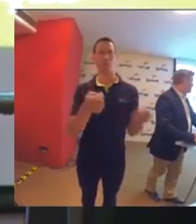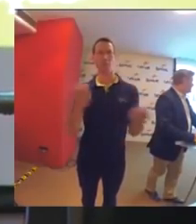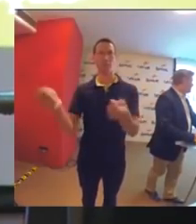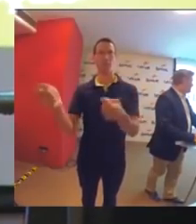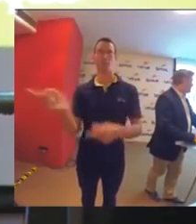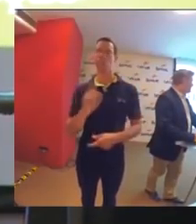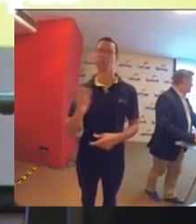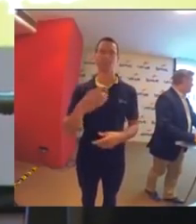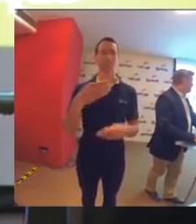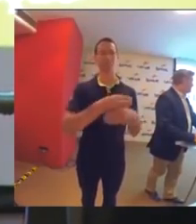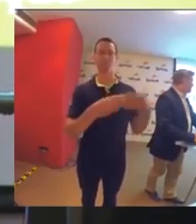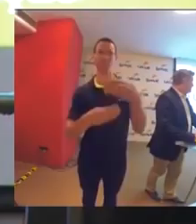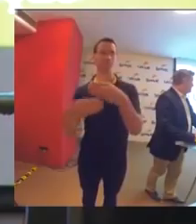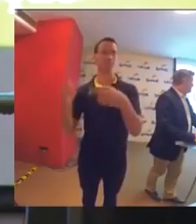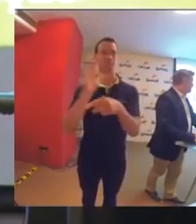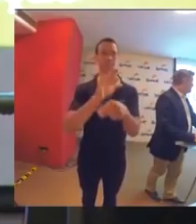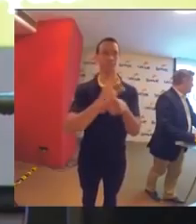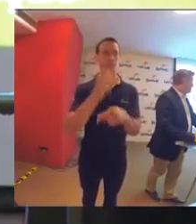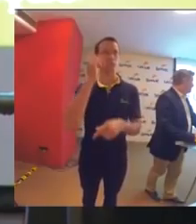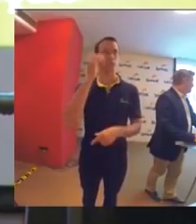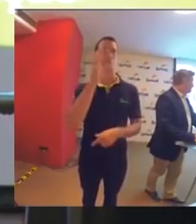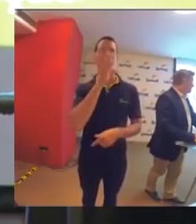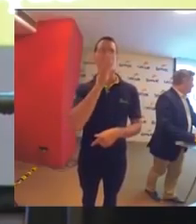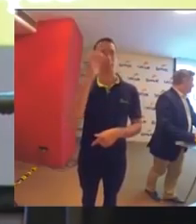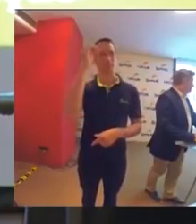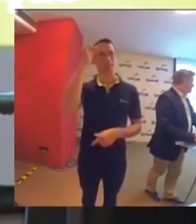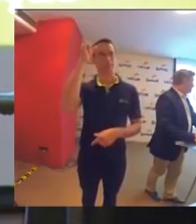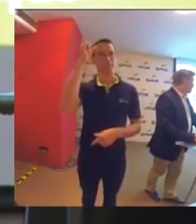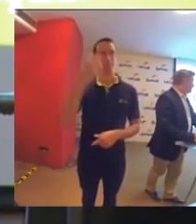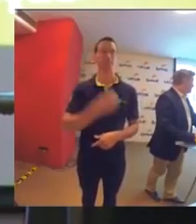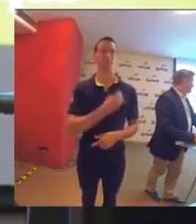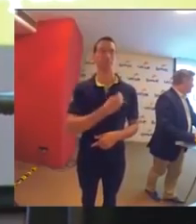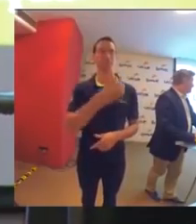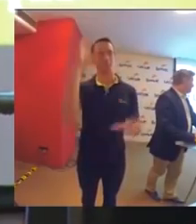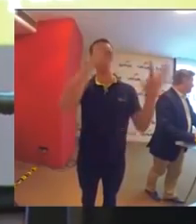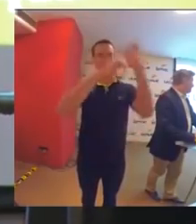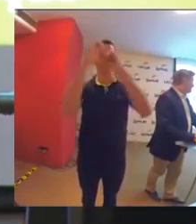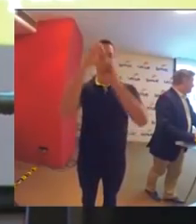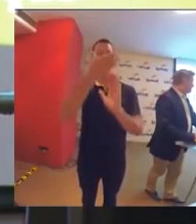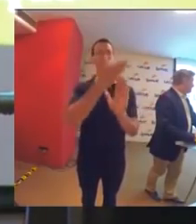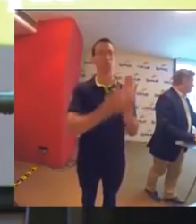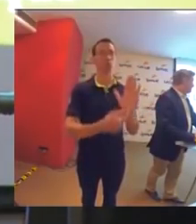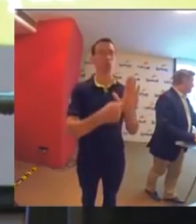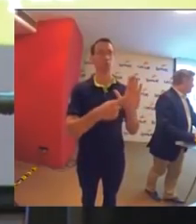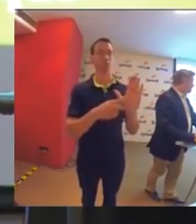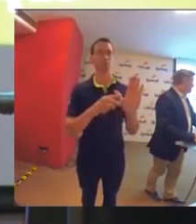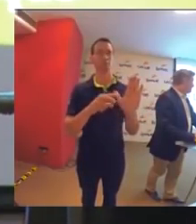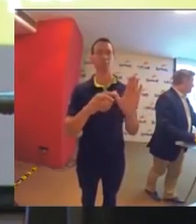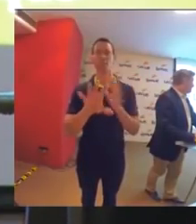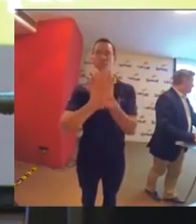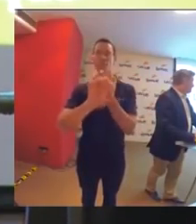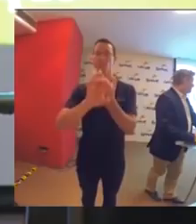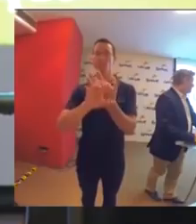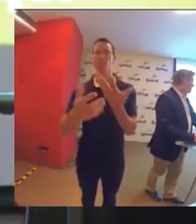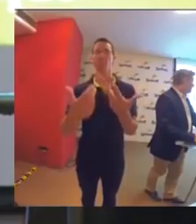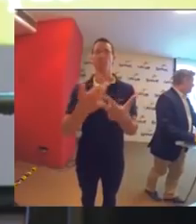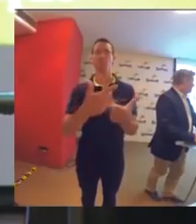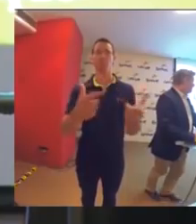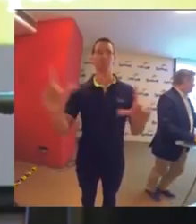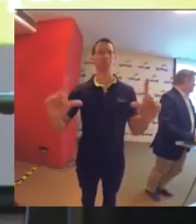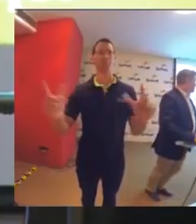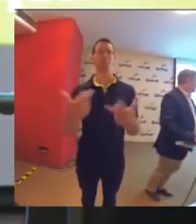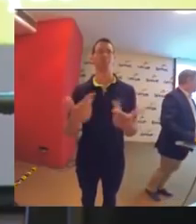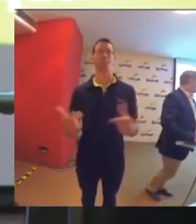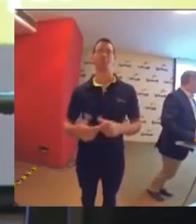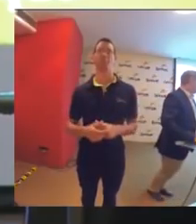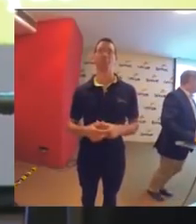outro e registrar evidências de aprendizagem em portfólios virtuais, digitais. Professor não existe para estar